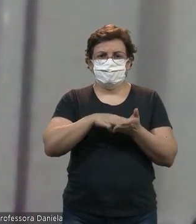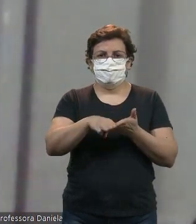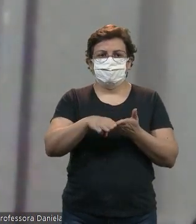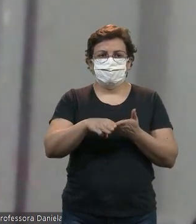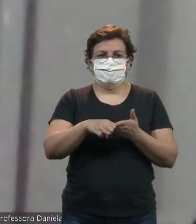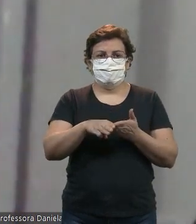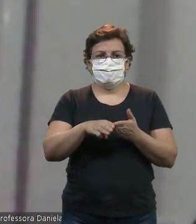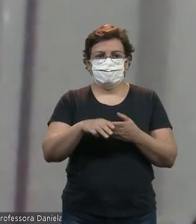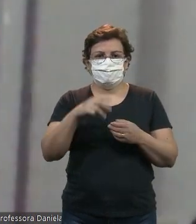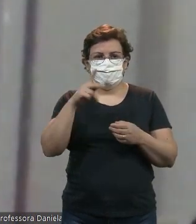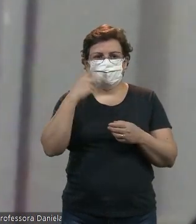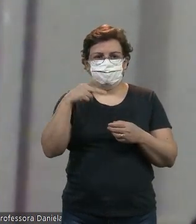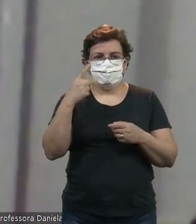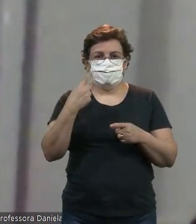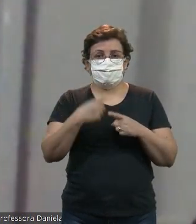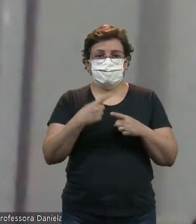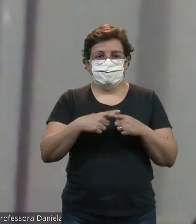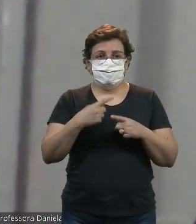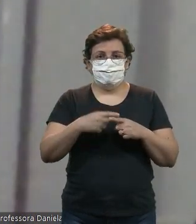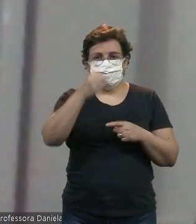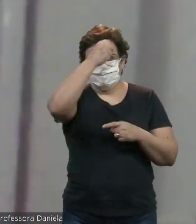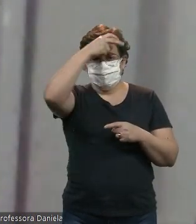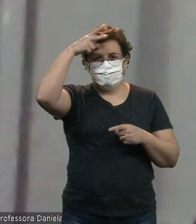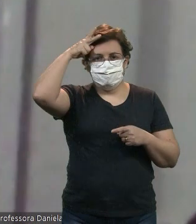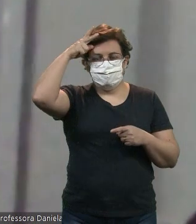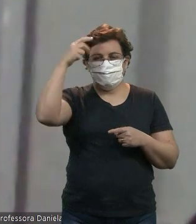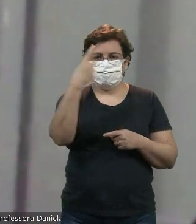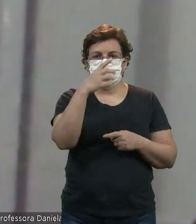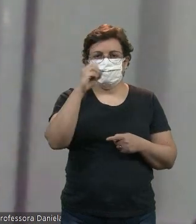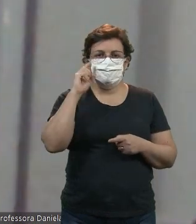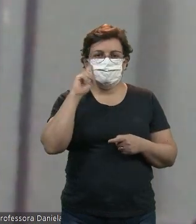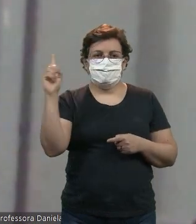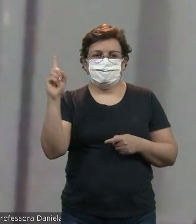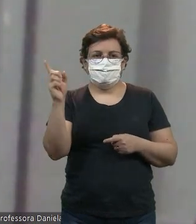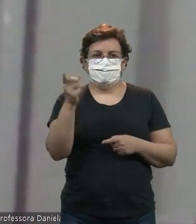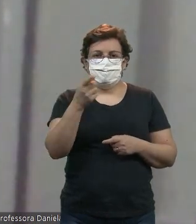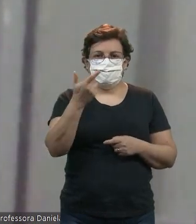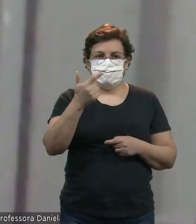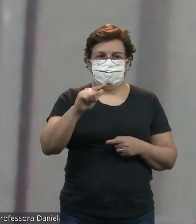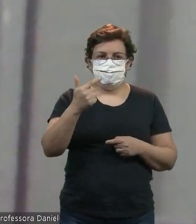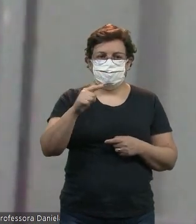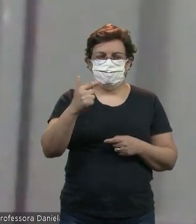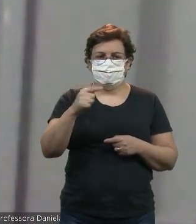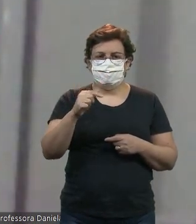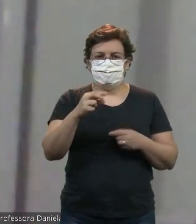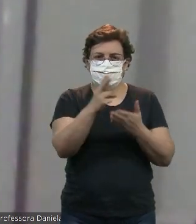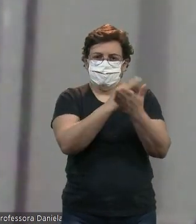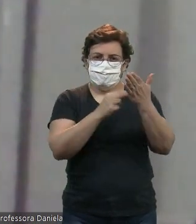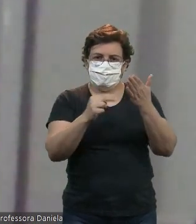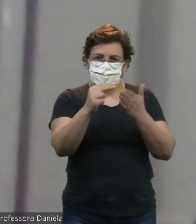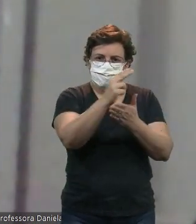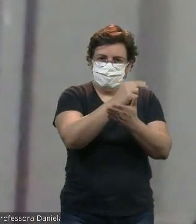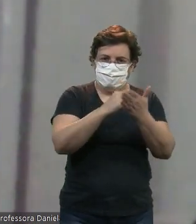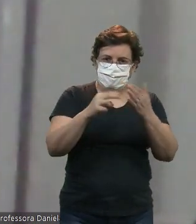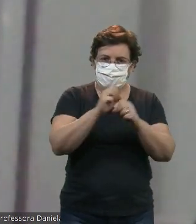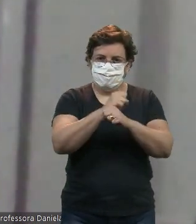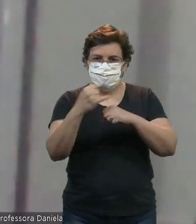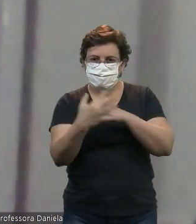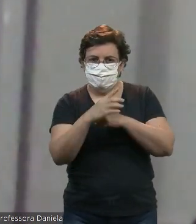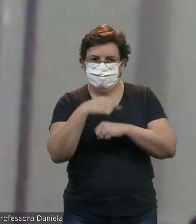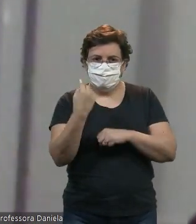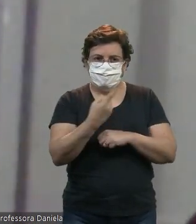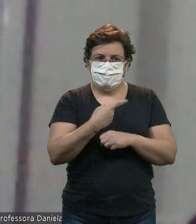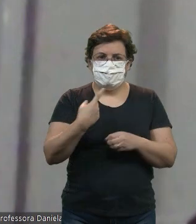porquê a Prefeitura há 10 dias não está mantendo o mapa georreferencial dos casos de coronavírus na nossa